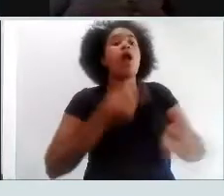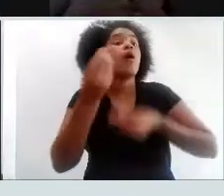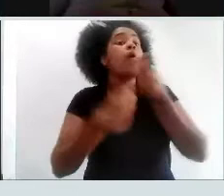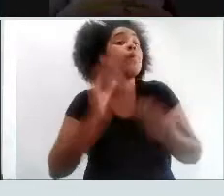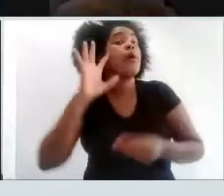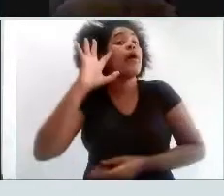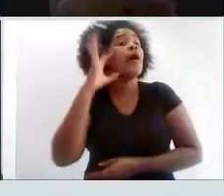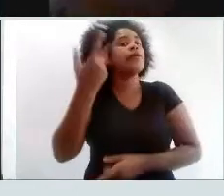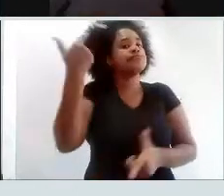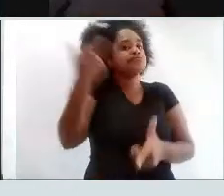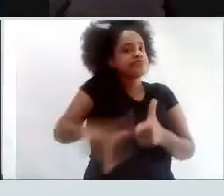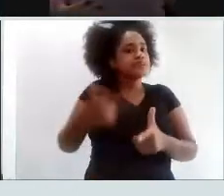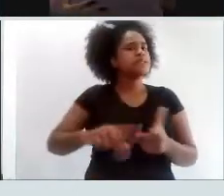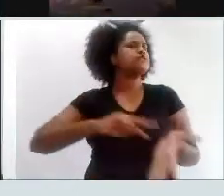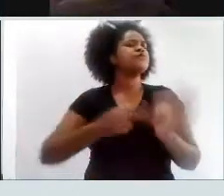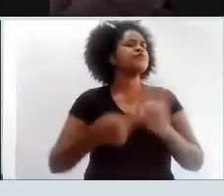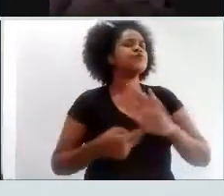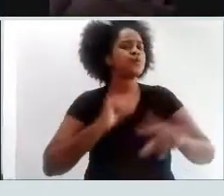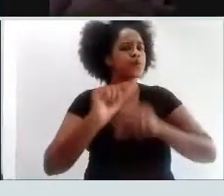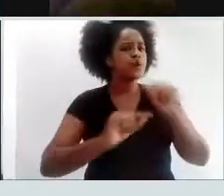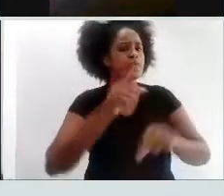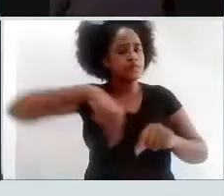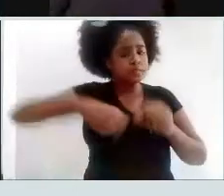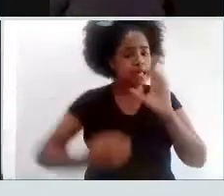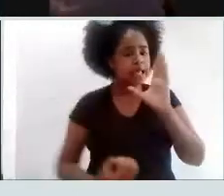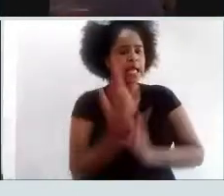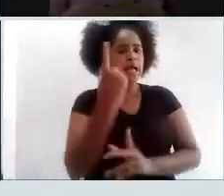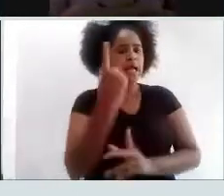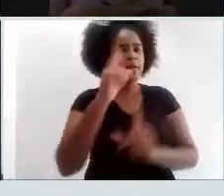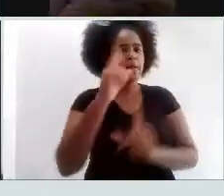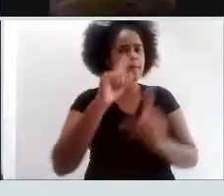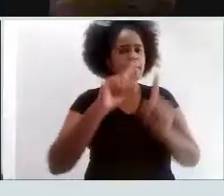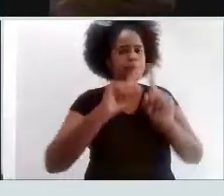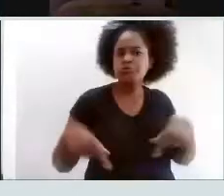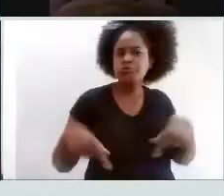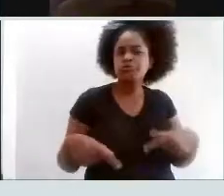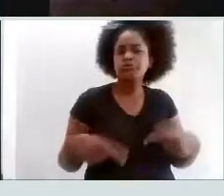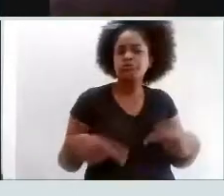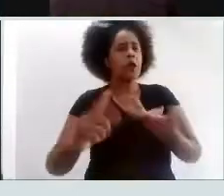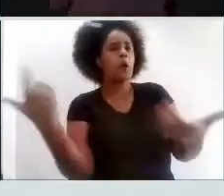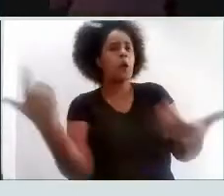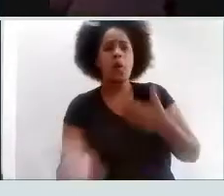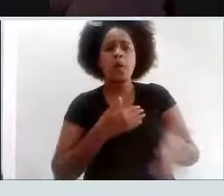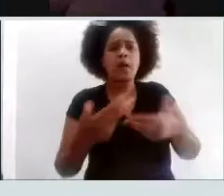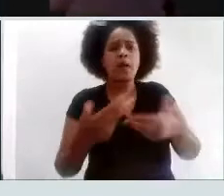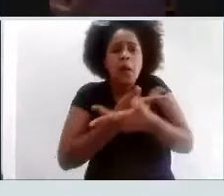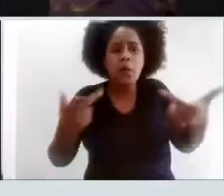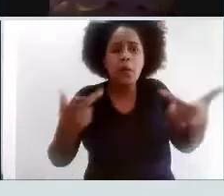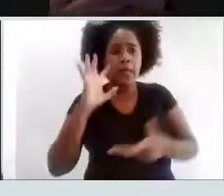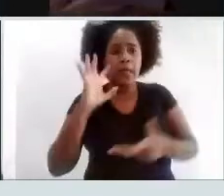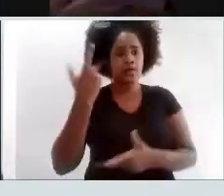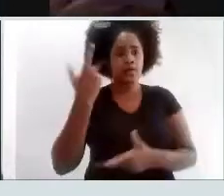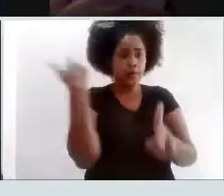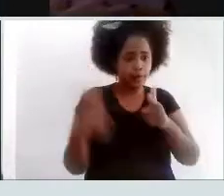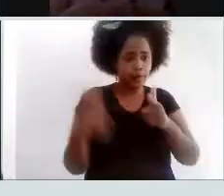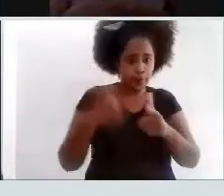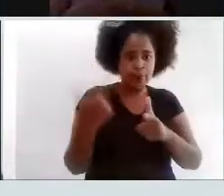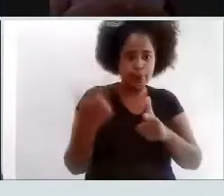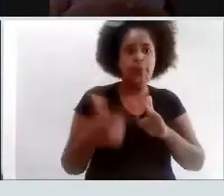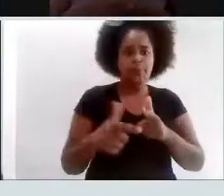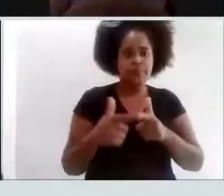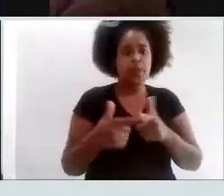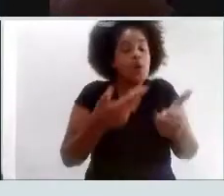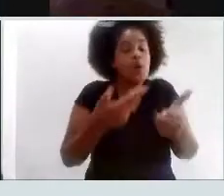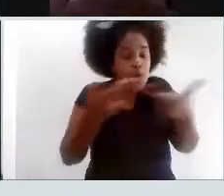isso? Vocês criem um projeto, ou criem uma lei, alguma coisa que seja realmente possível de ser feita,